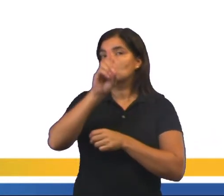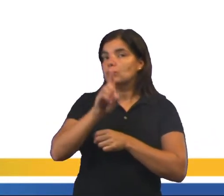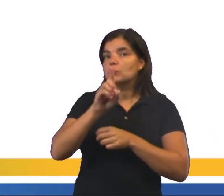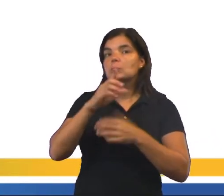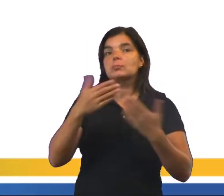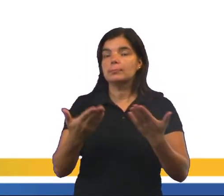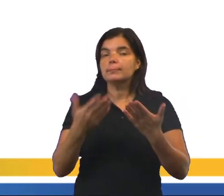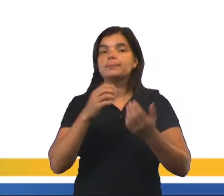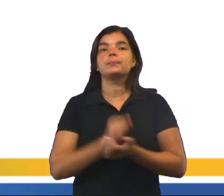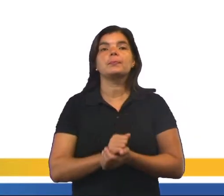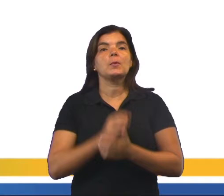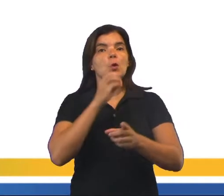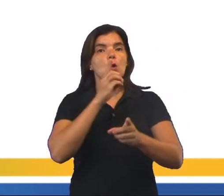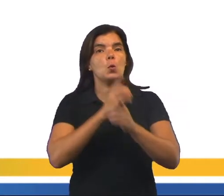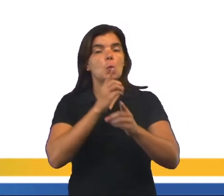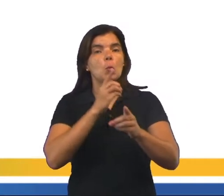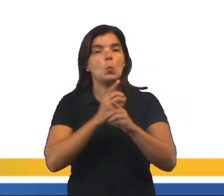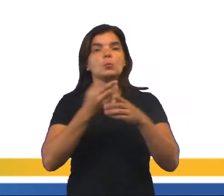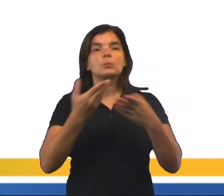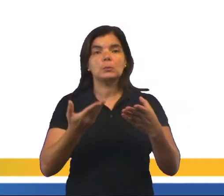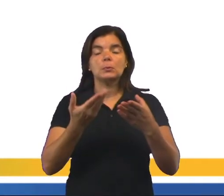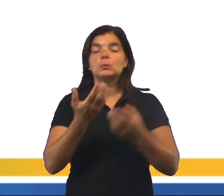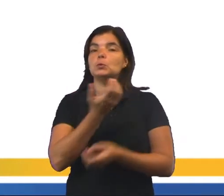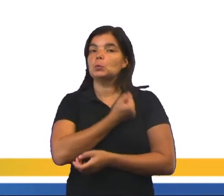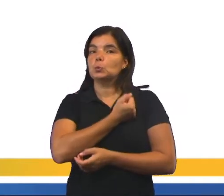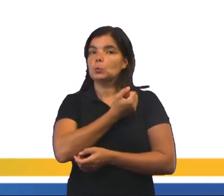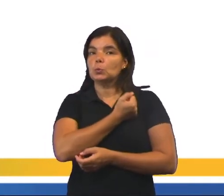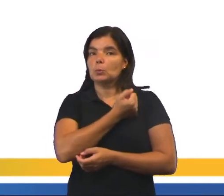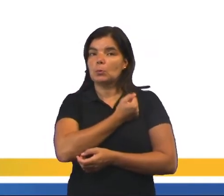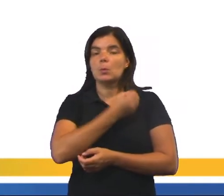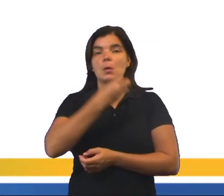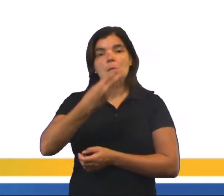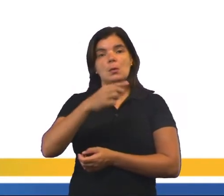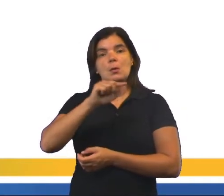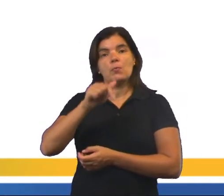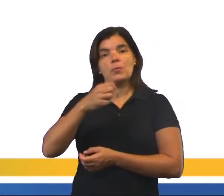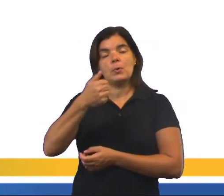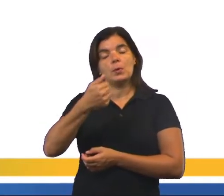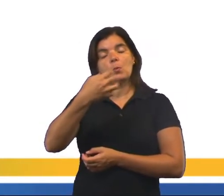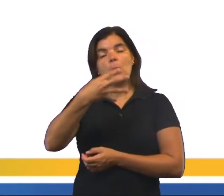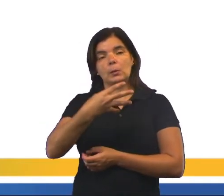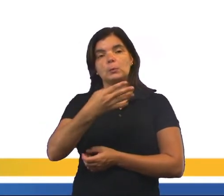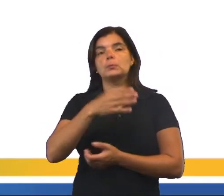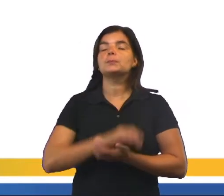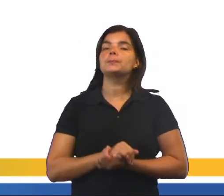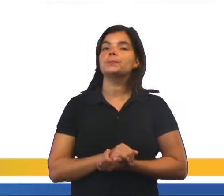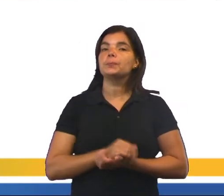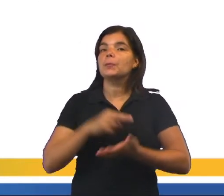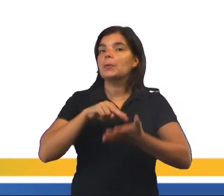diâmetro e encontramos esse valor 3,14